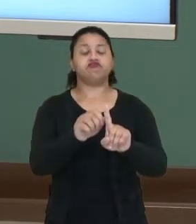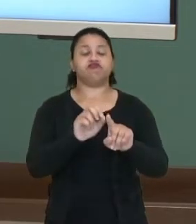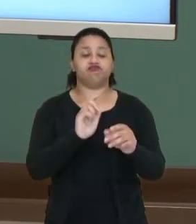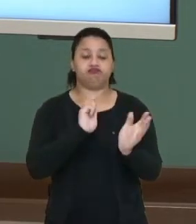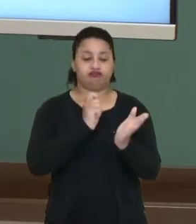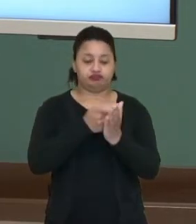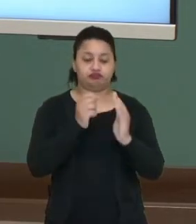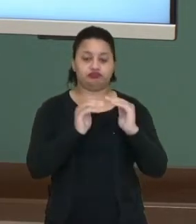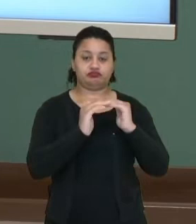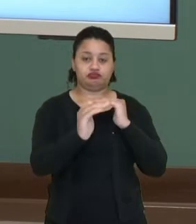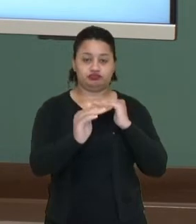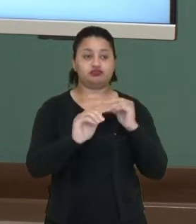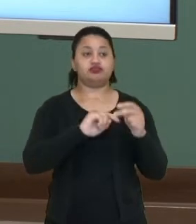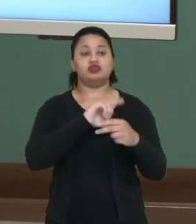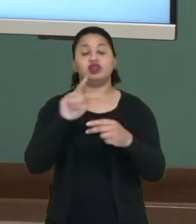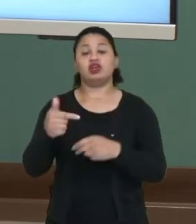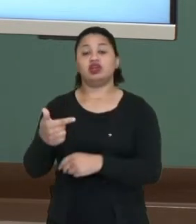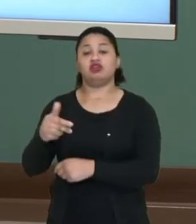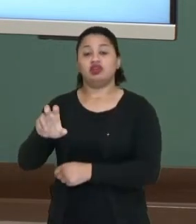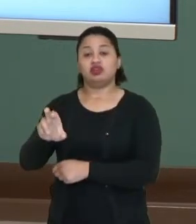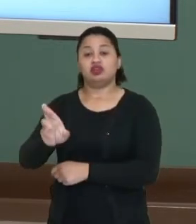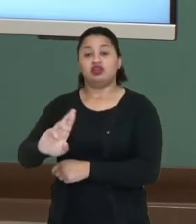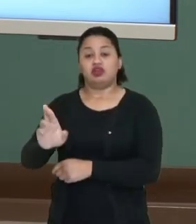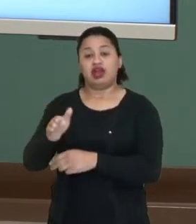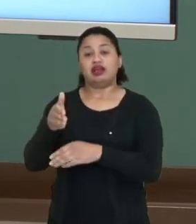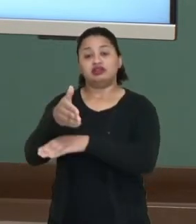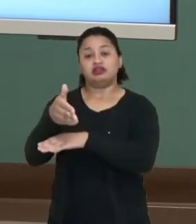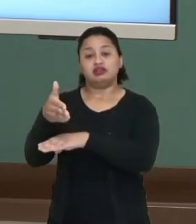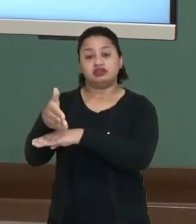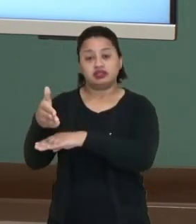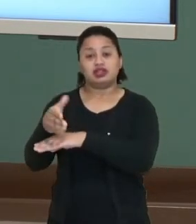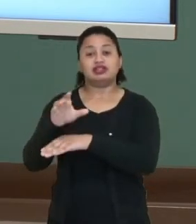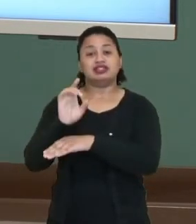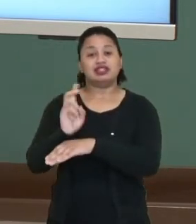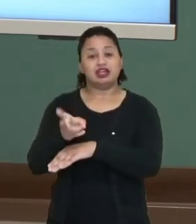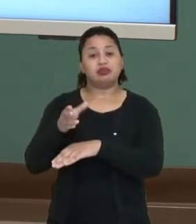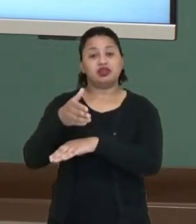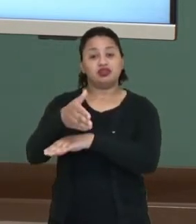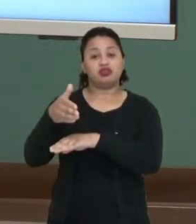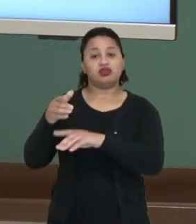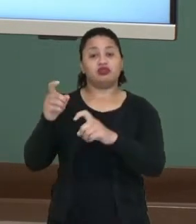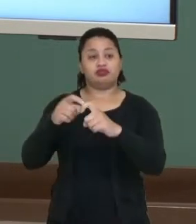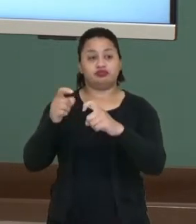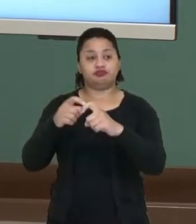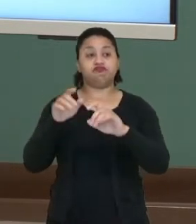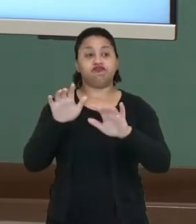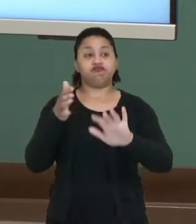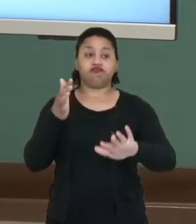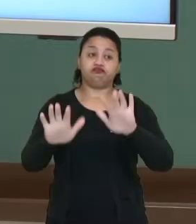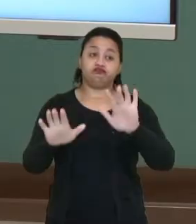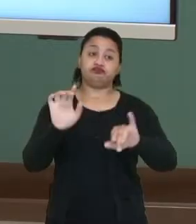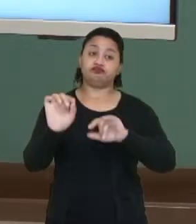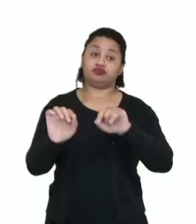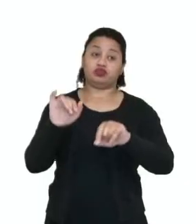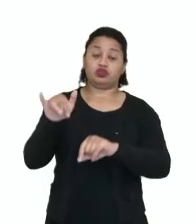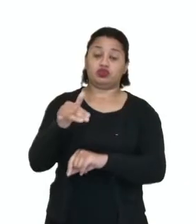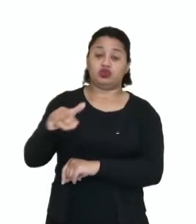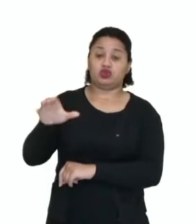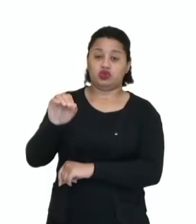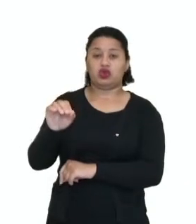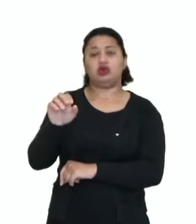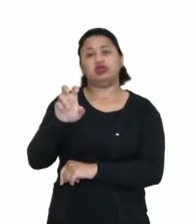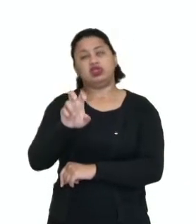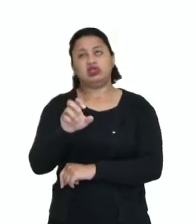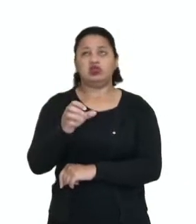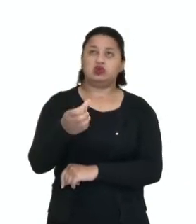fixo, e R$ 25 por consulta. Dependendo da necessidade, o João fará 5, 6